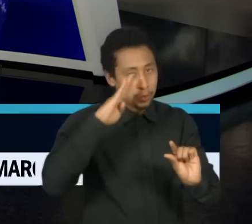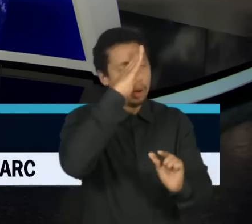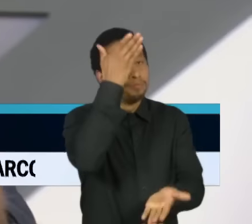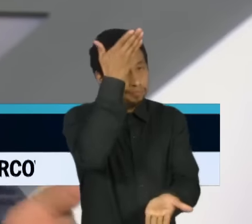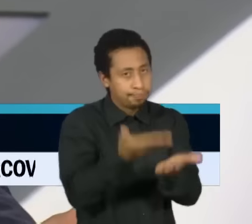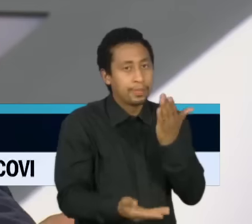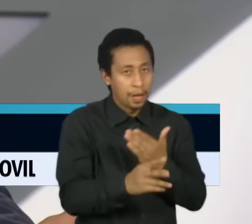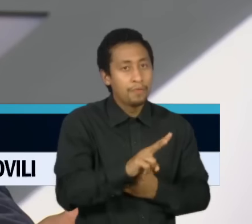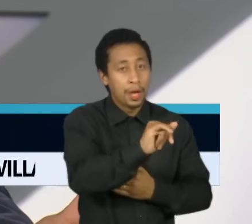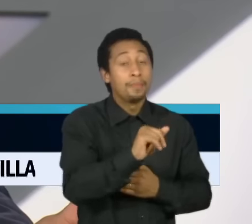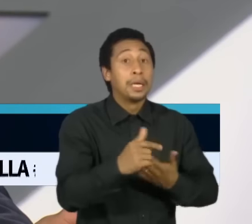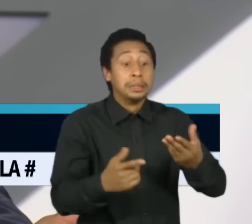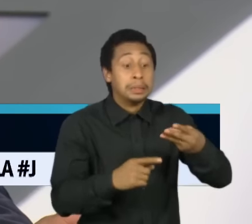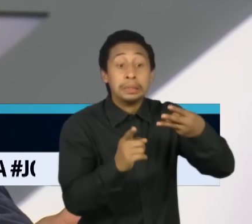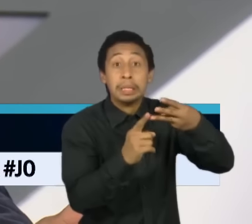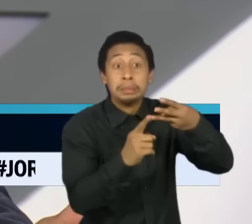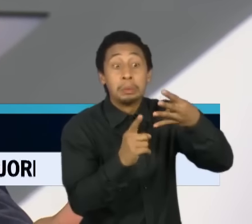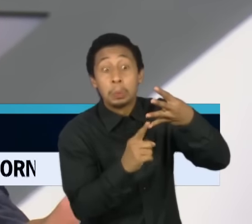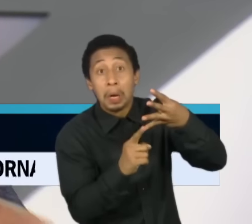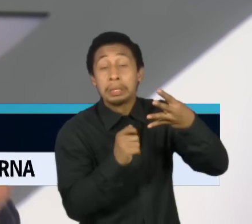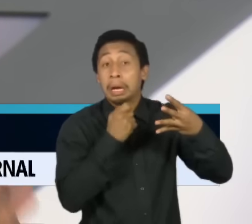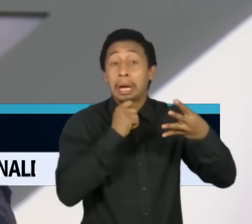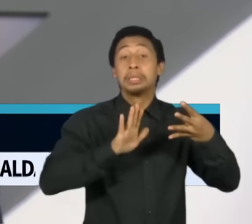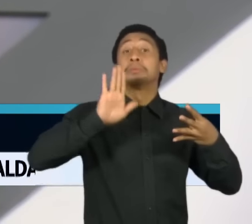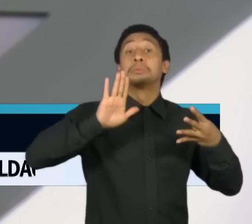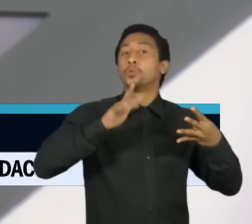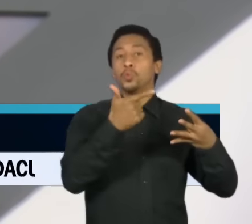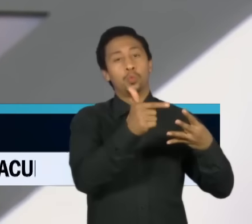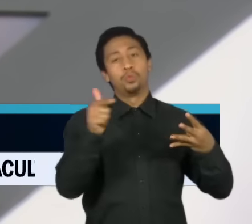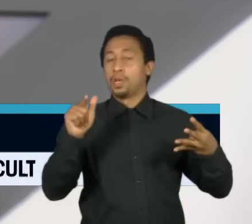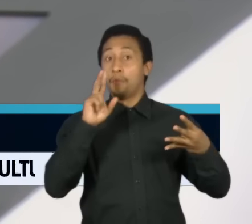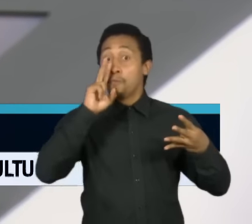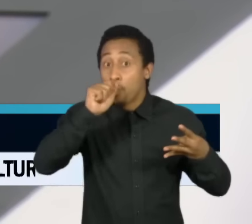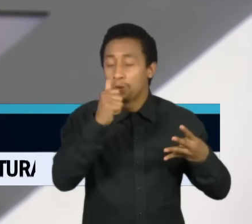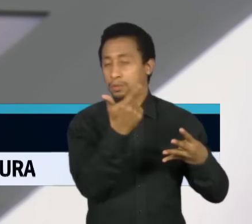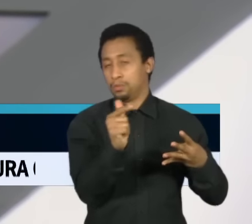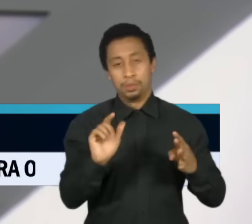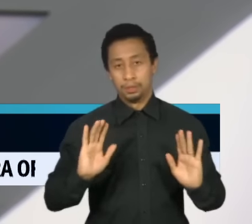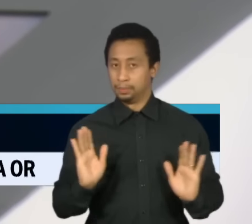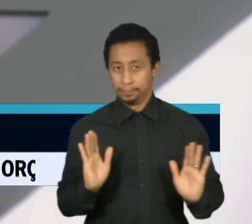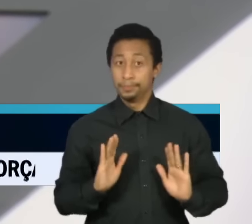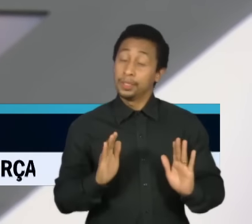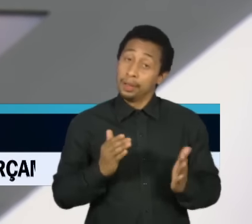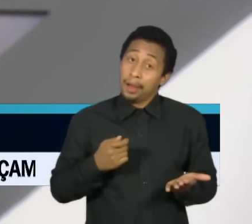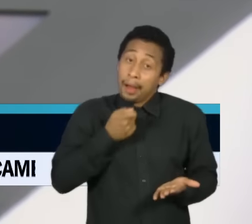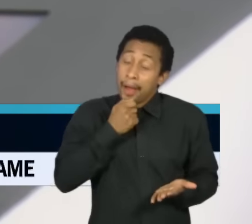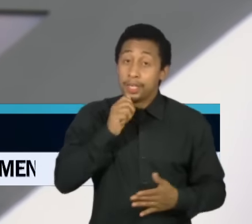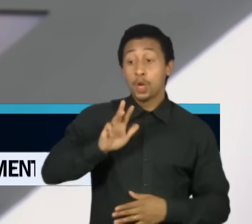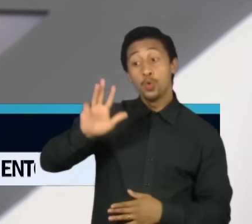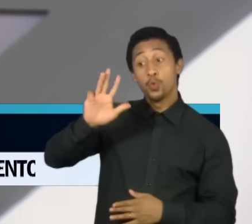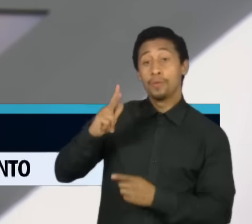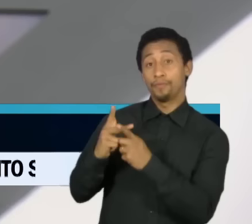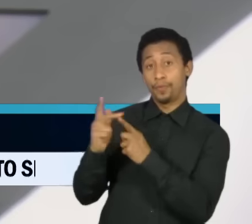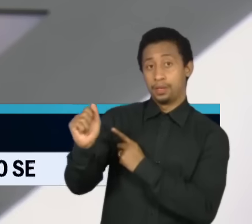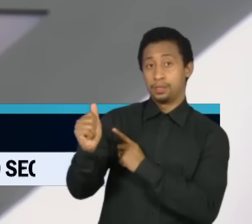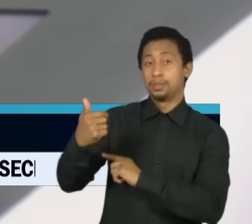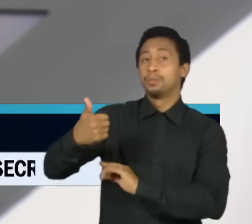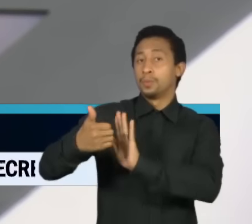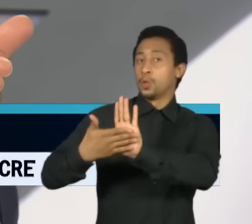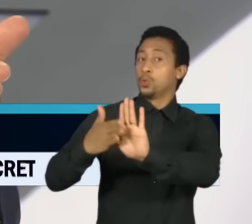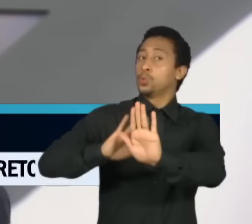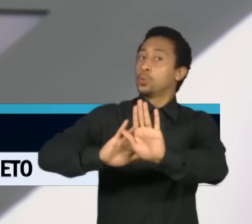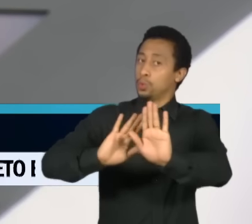via, até agora não se apresentou. Né? De modo que, por enquanto, está dando, né, o presidente Lula no primeiro turno. Mas, né, como diz